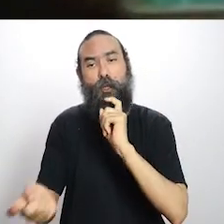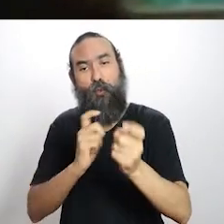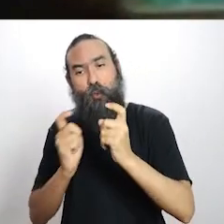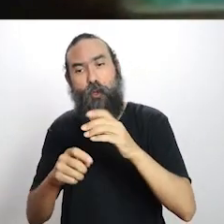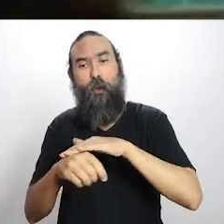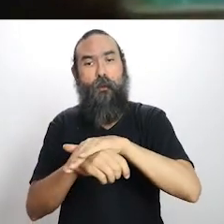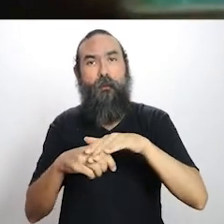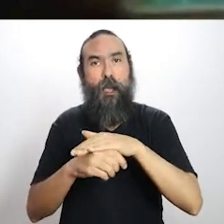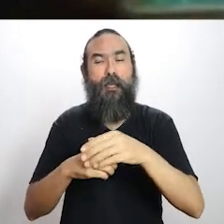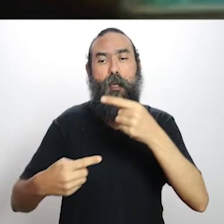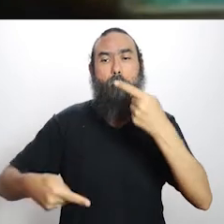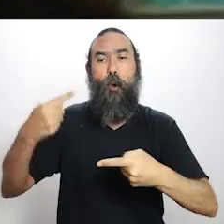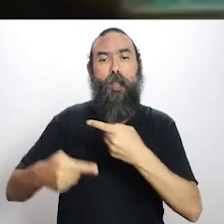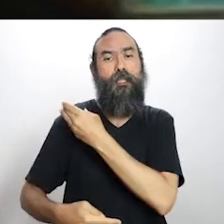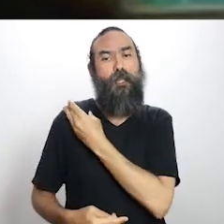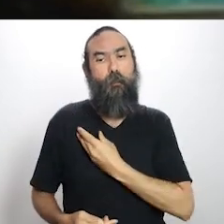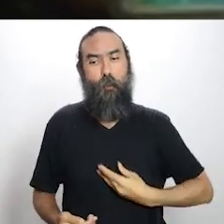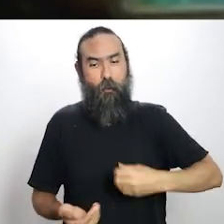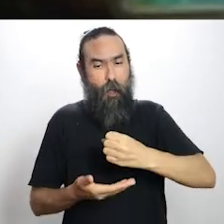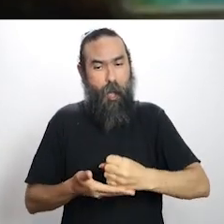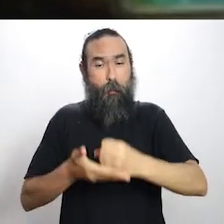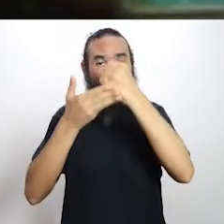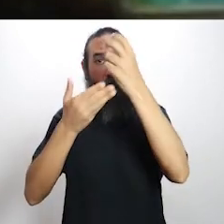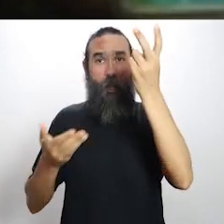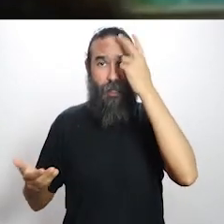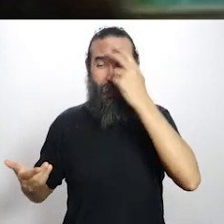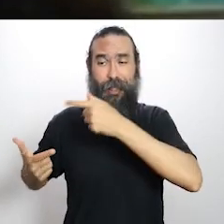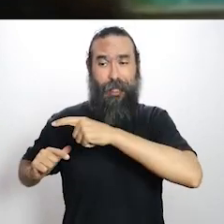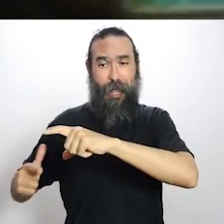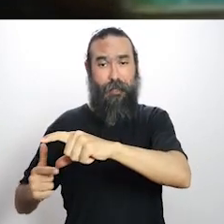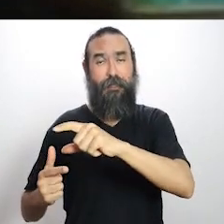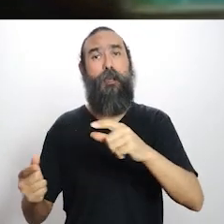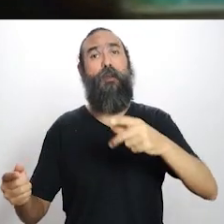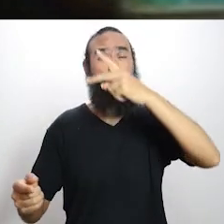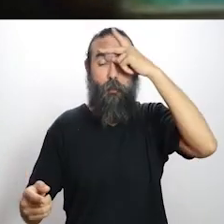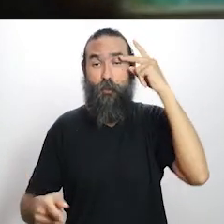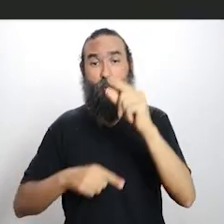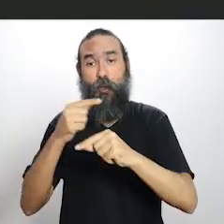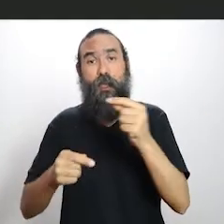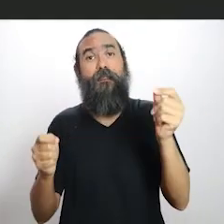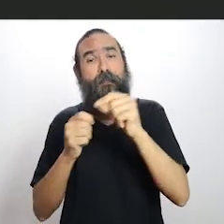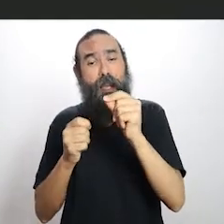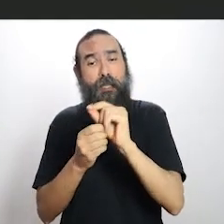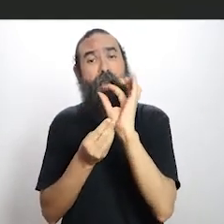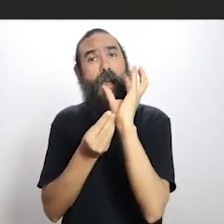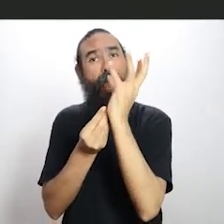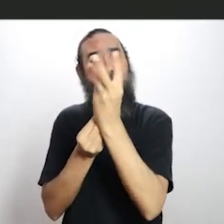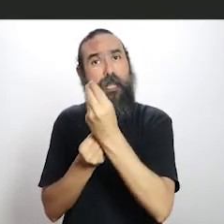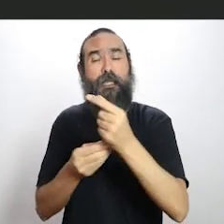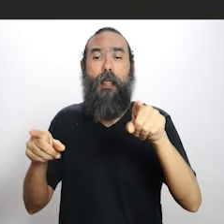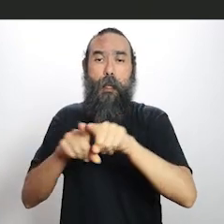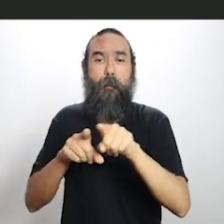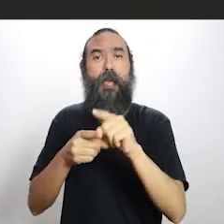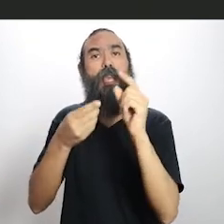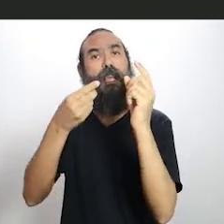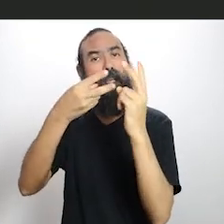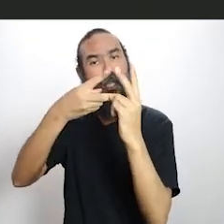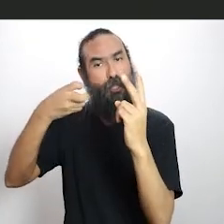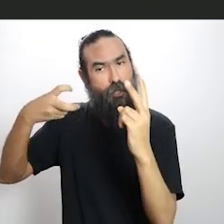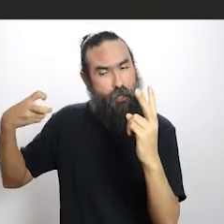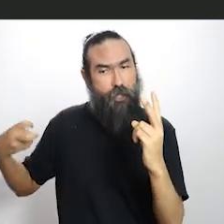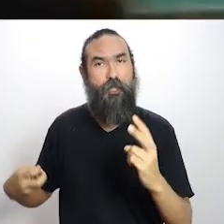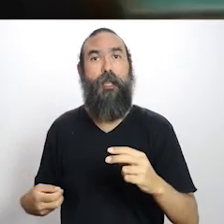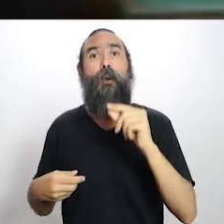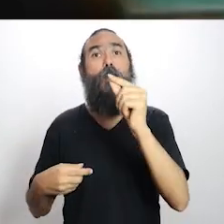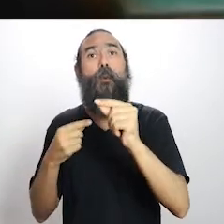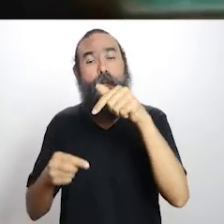de formulação de políticas públicas em favor dos povos tradicionais, dos fazedores de arte e dos povos indígenas, e é por isso que